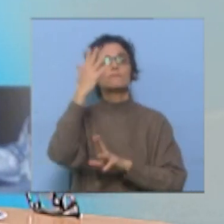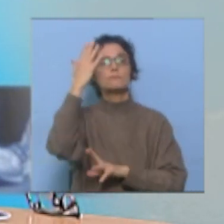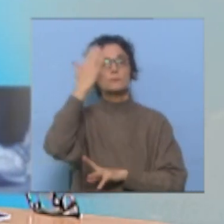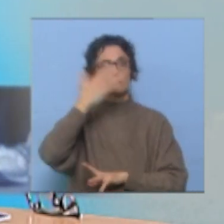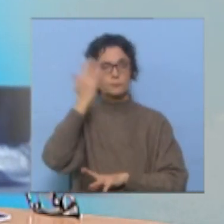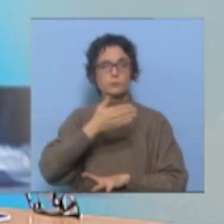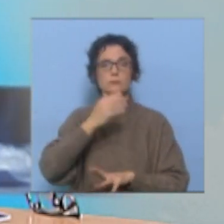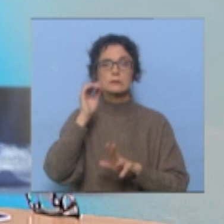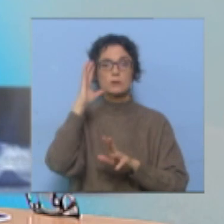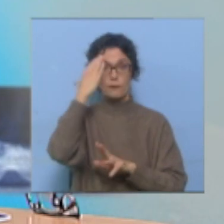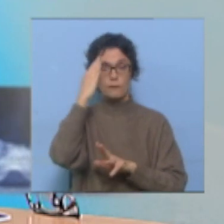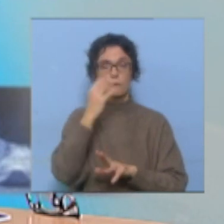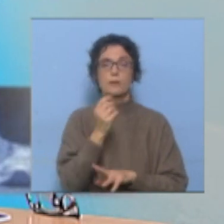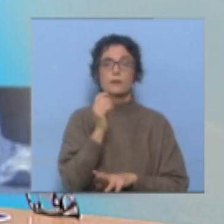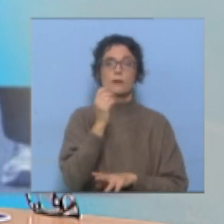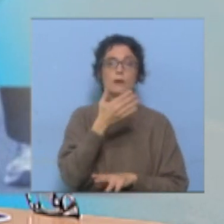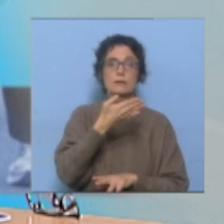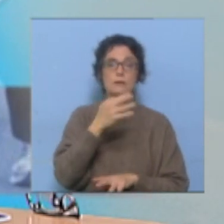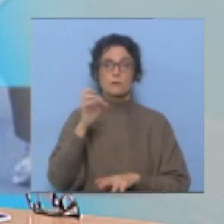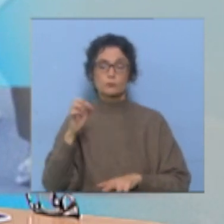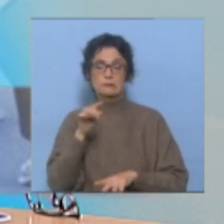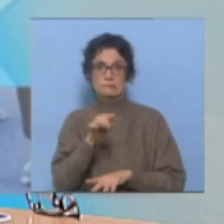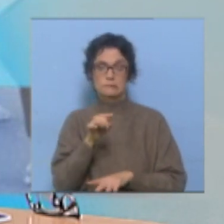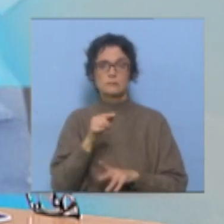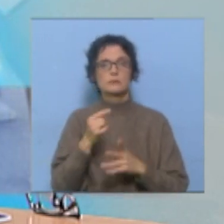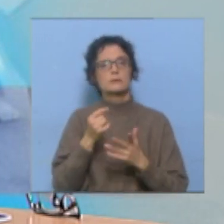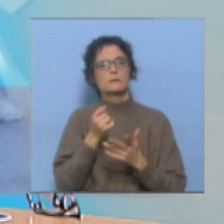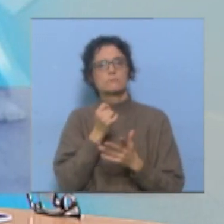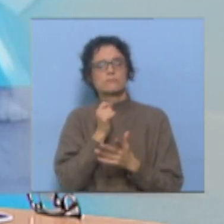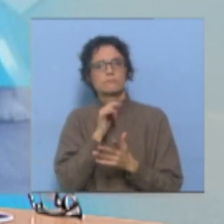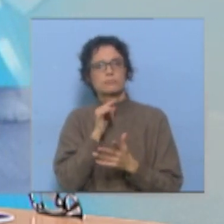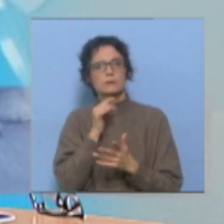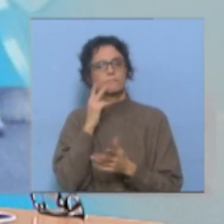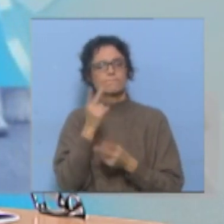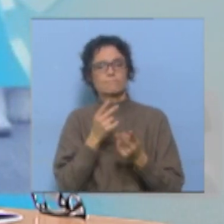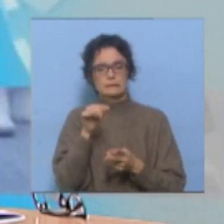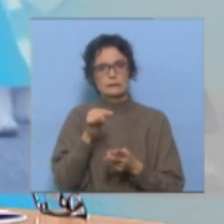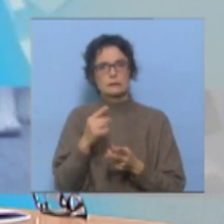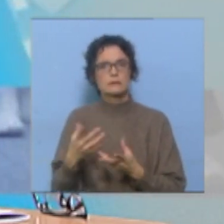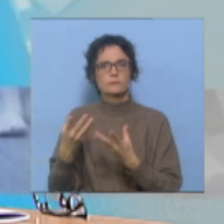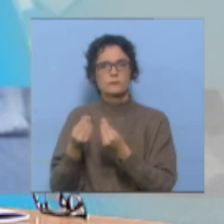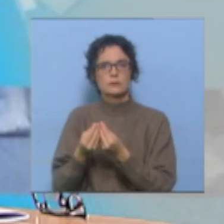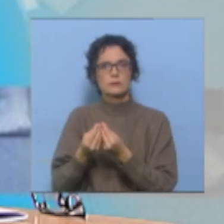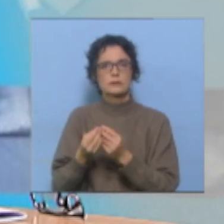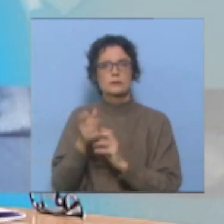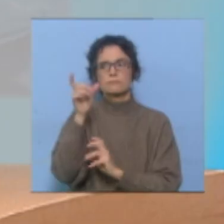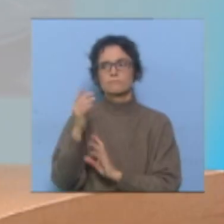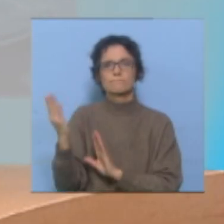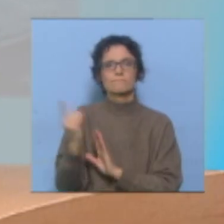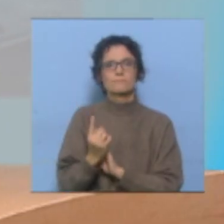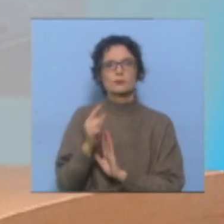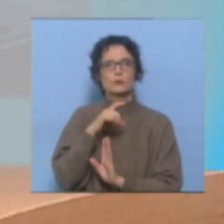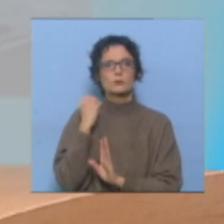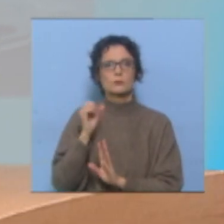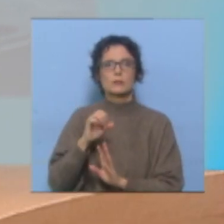agora apresentamos com o coordenador nacional deste serviço da Conferência Episcopal Portuguesa, o Padre João Gonçalves. Cumprimento. Boa tarde. Boa tarde.